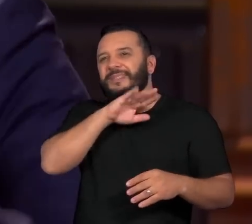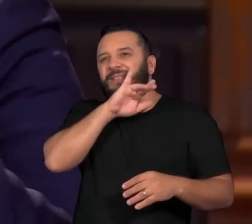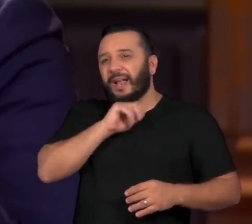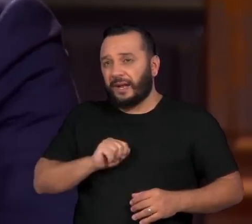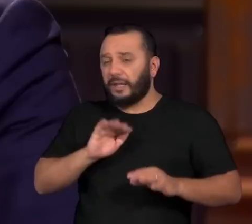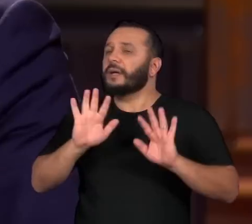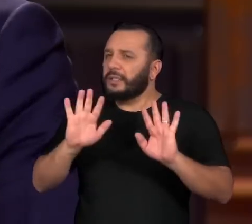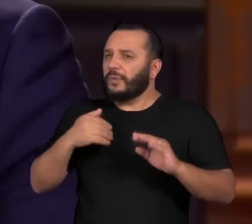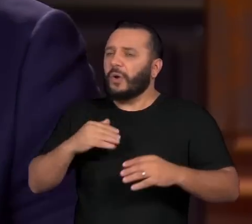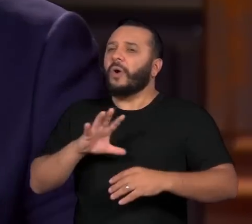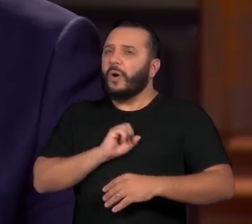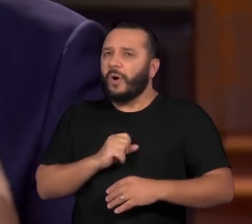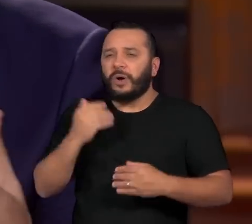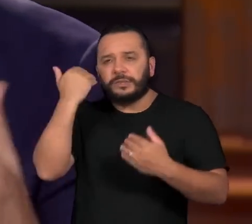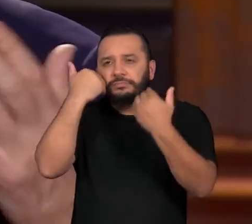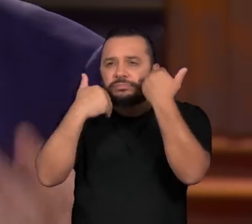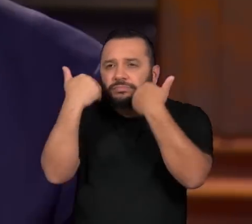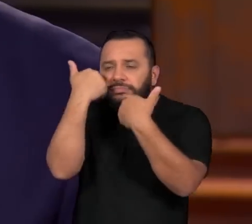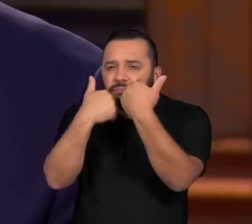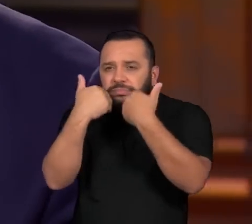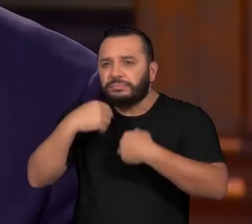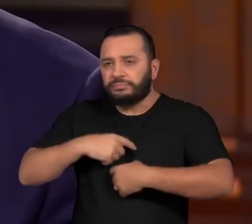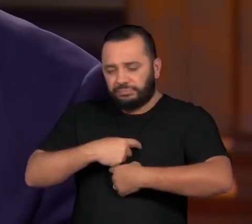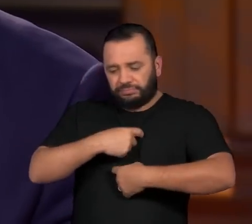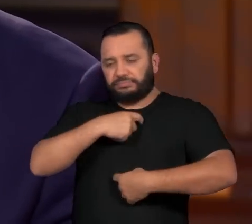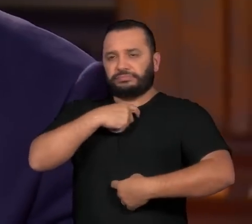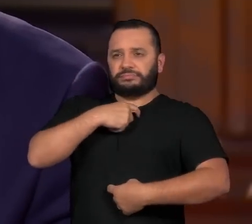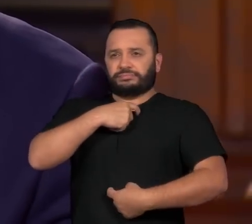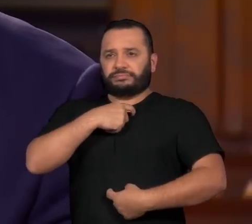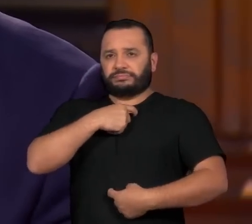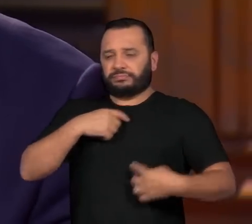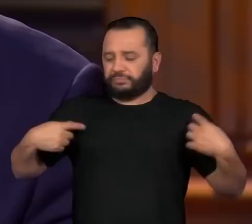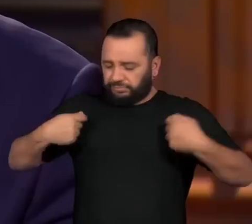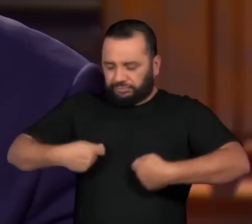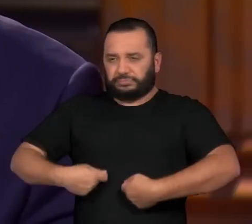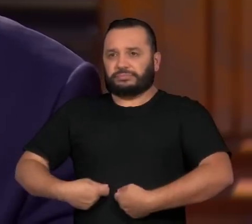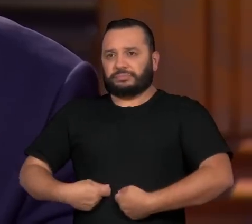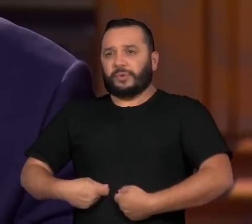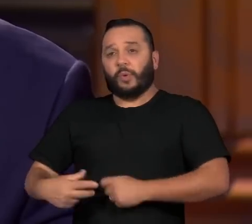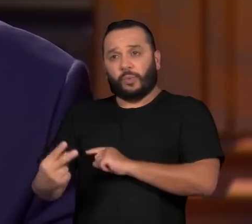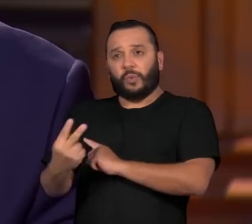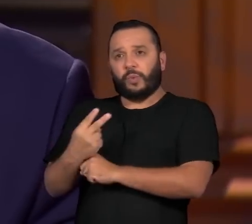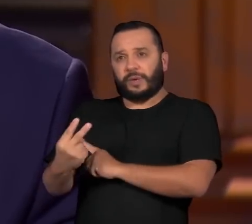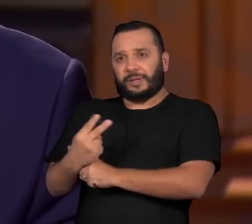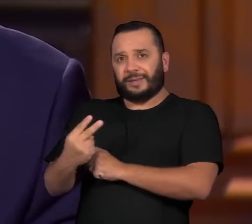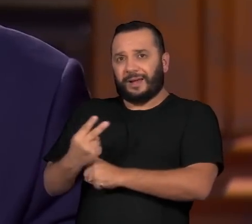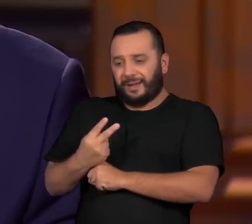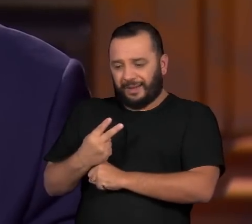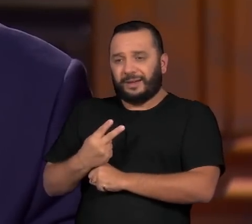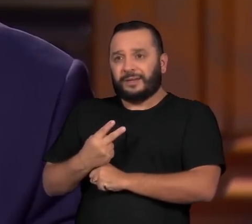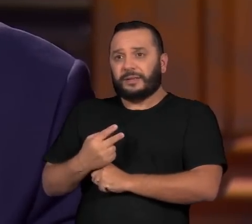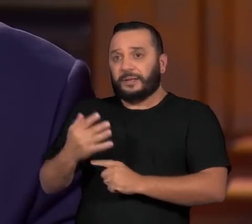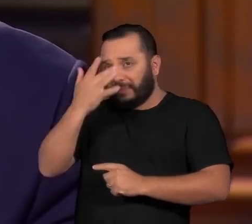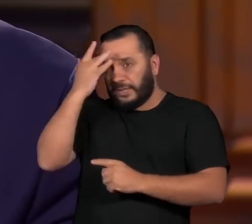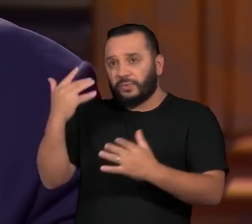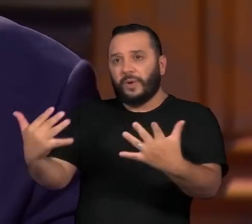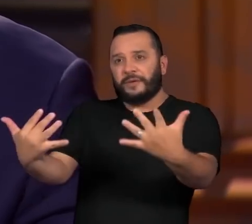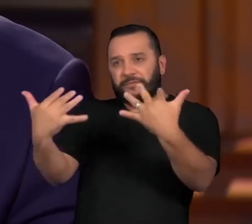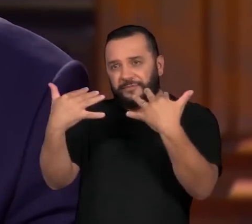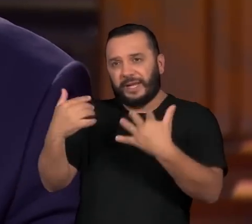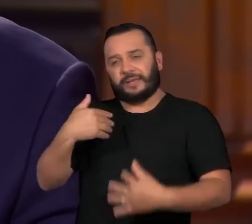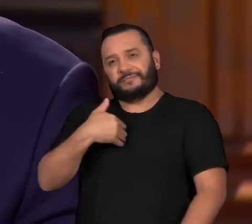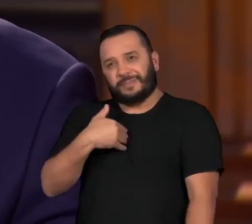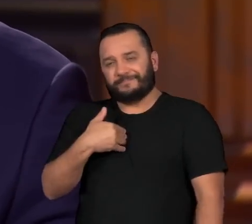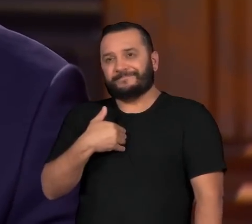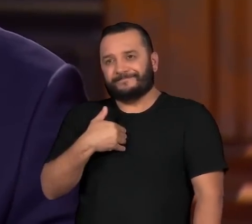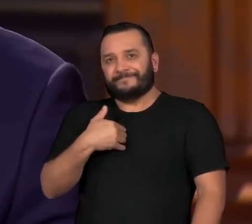arrumada, de fazer a barba. Então, isso não é vaidade. Isso é cuidar daquilo de quem nos recebe como mensagem